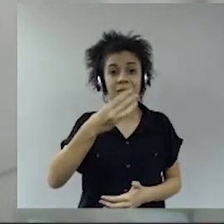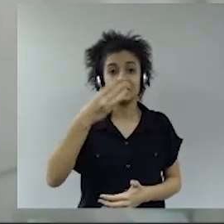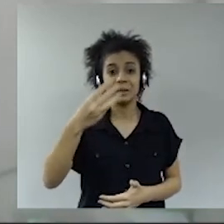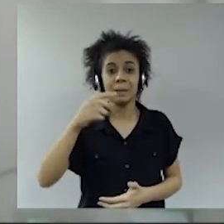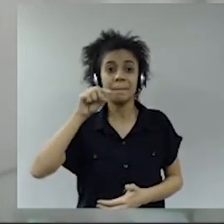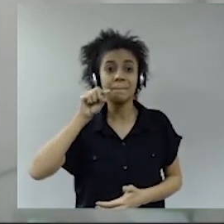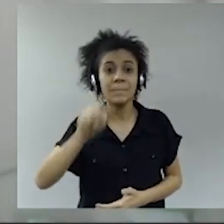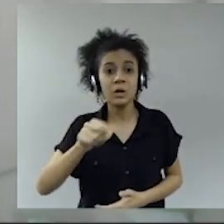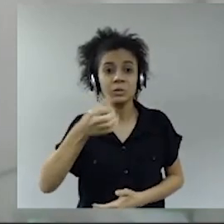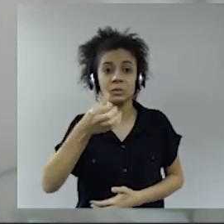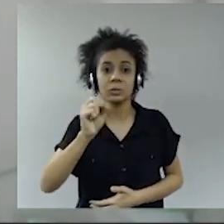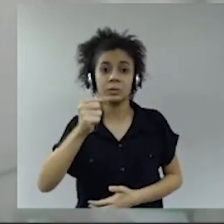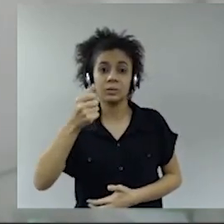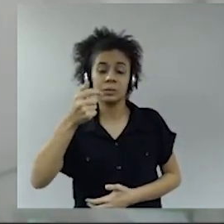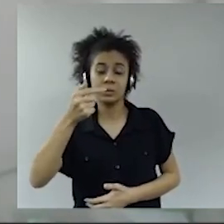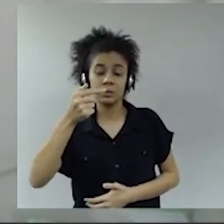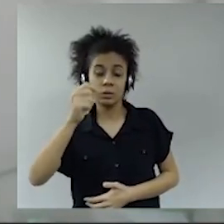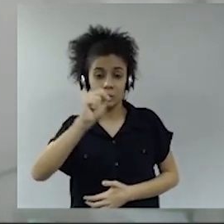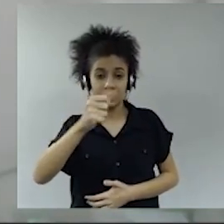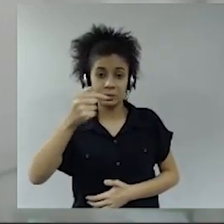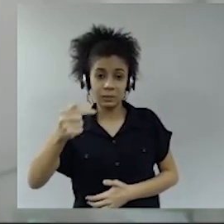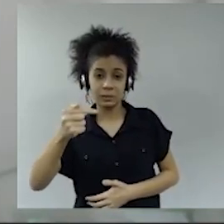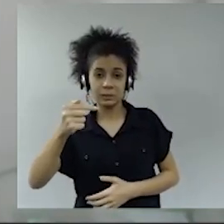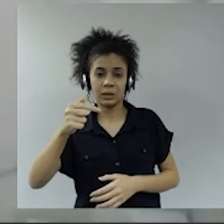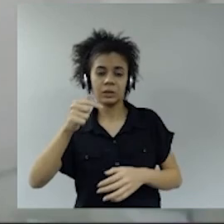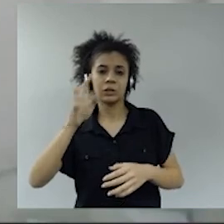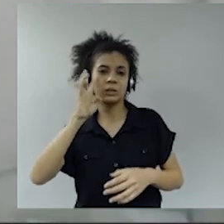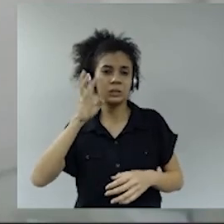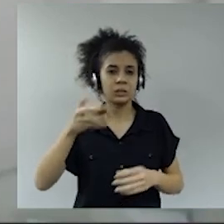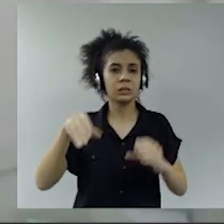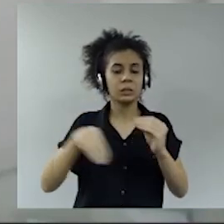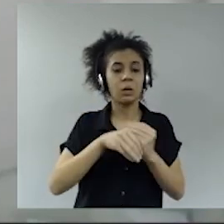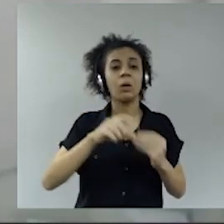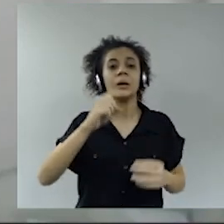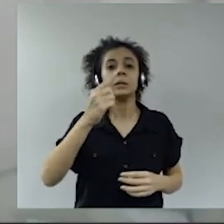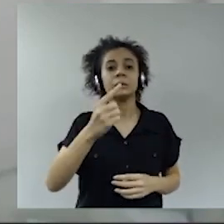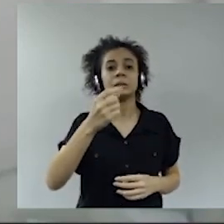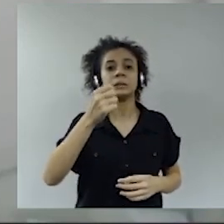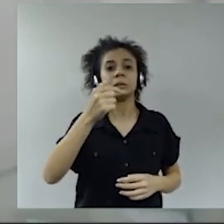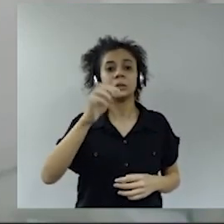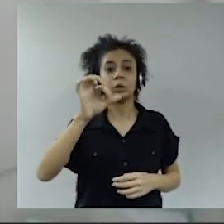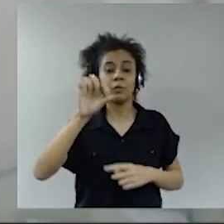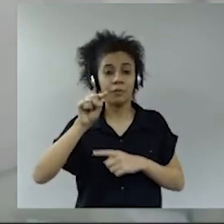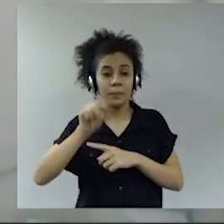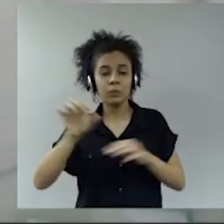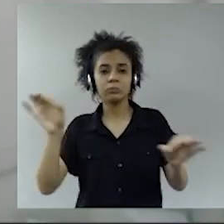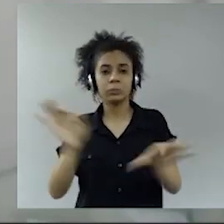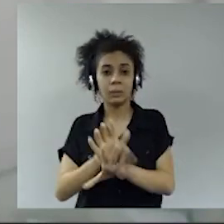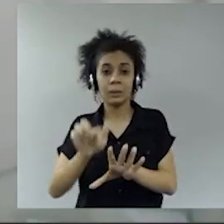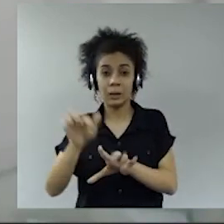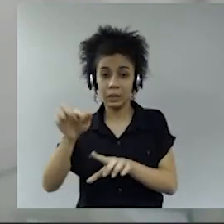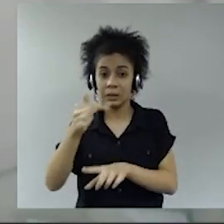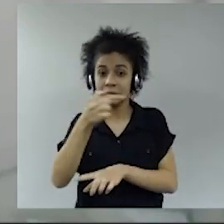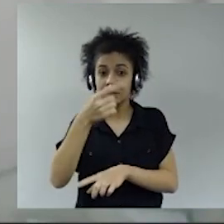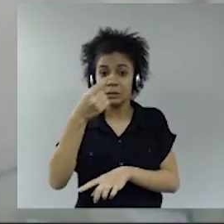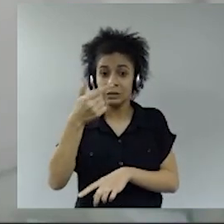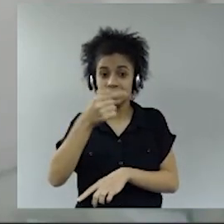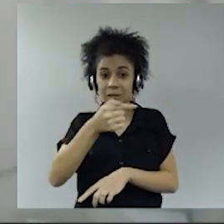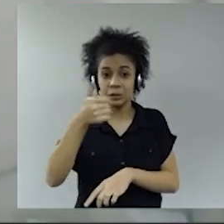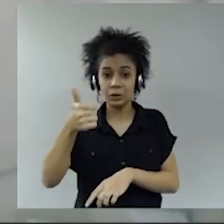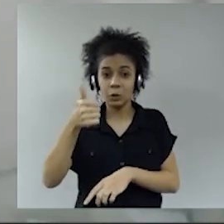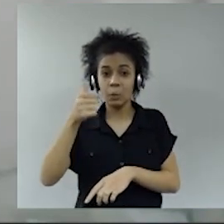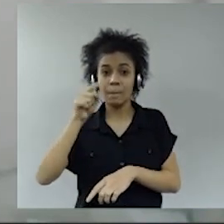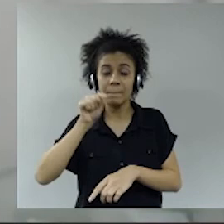233.687 decisões proferidas, 179 mil terminativas. Dessas, senhores, 71 mil